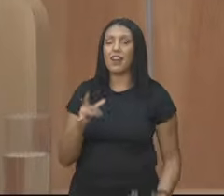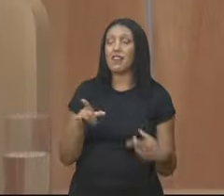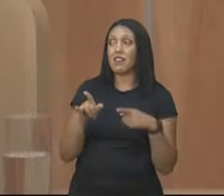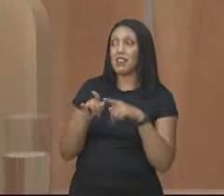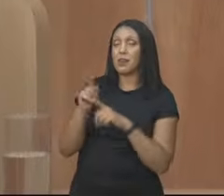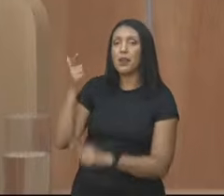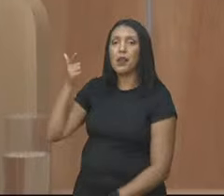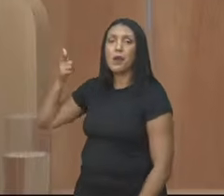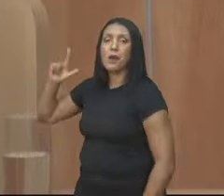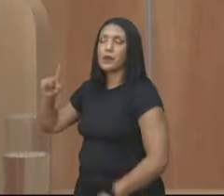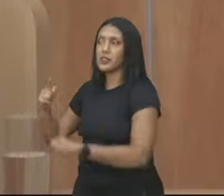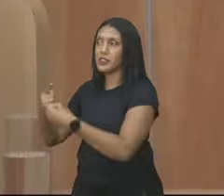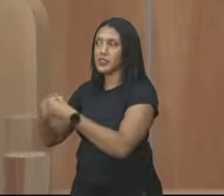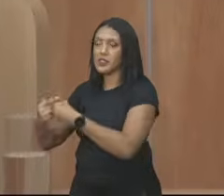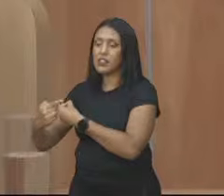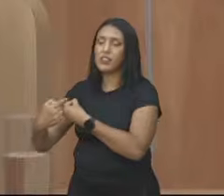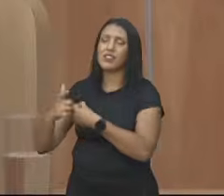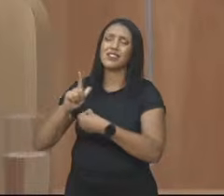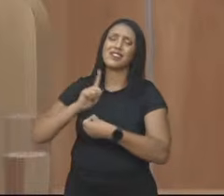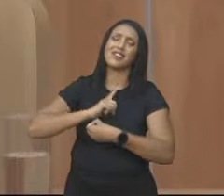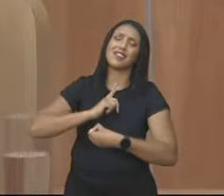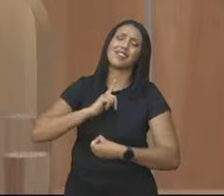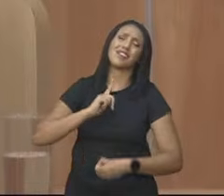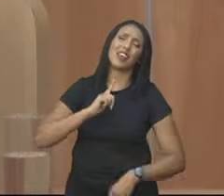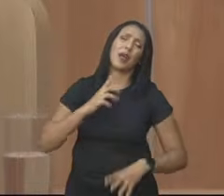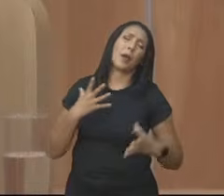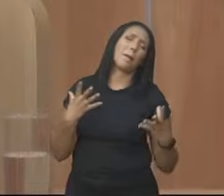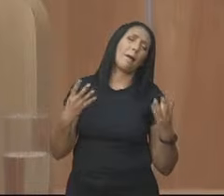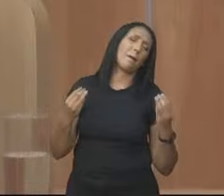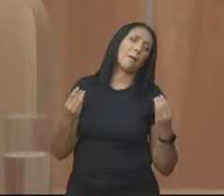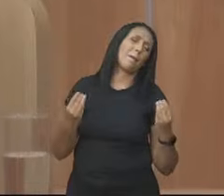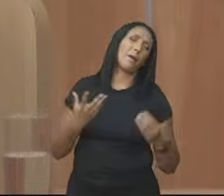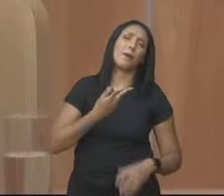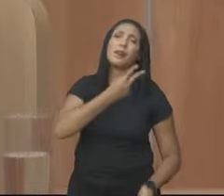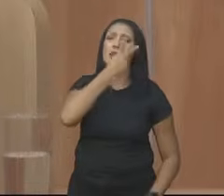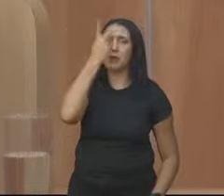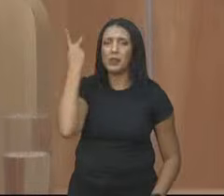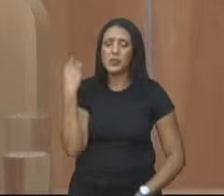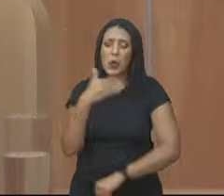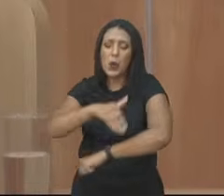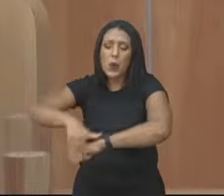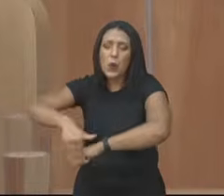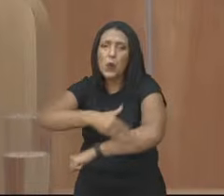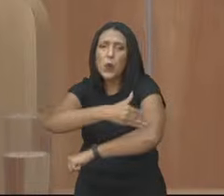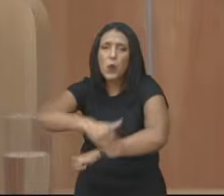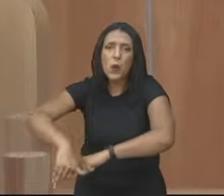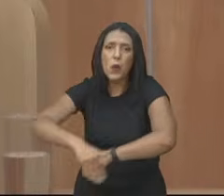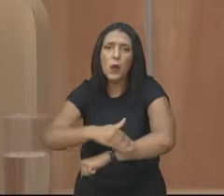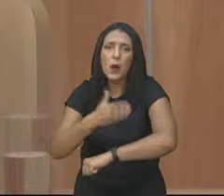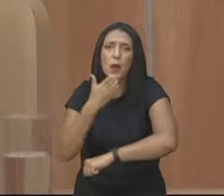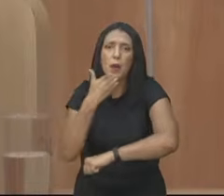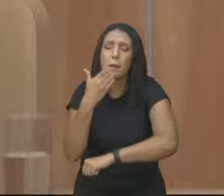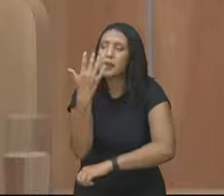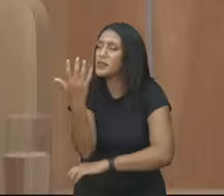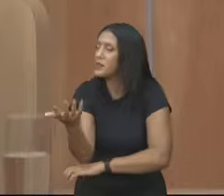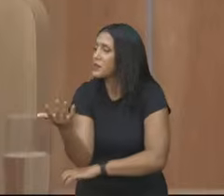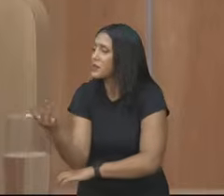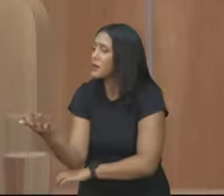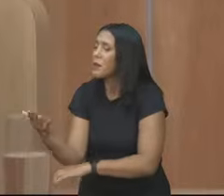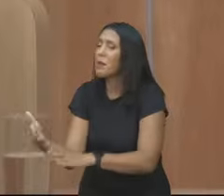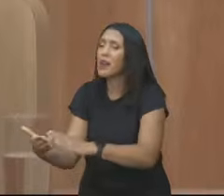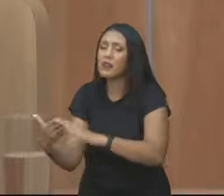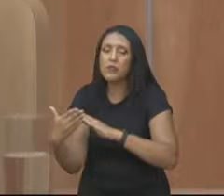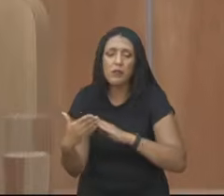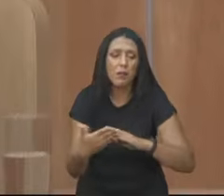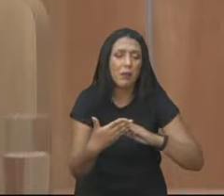situação de rua, precisando de socorro. Tem um caso aqui no São João, uma moradora de rua, ela tem família não está dando a mão para ela, vai fazer 1 ano